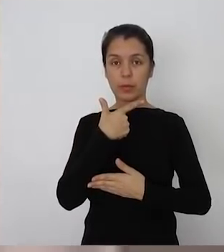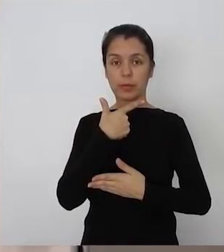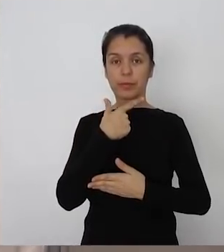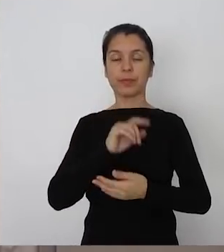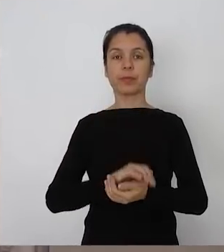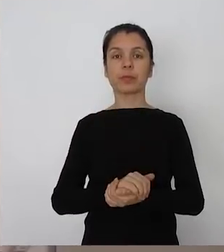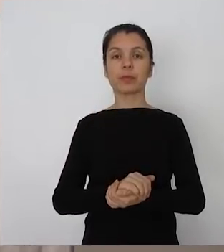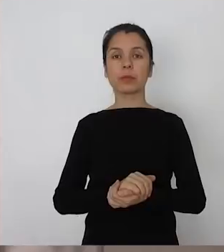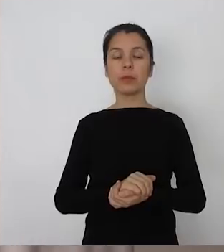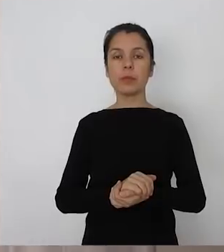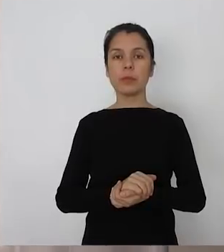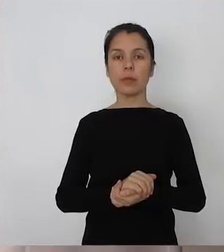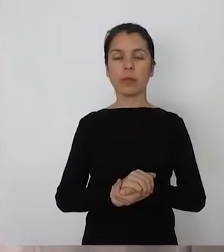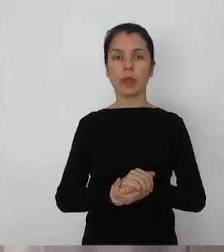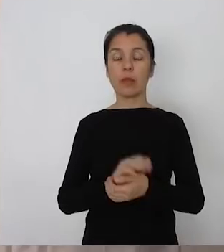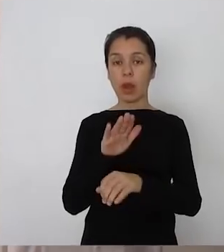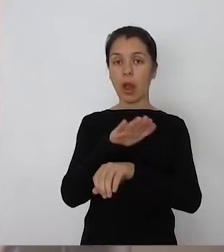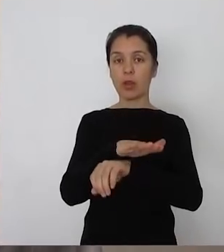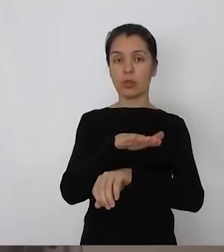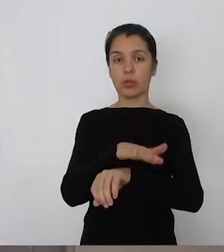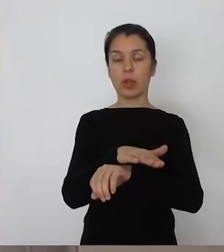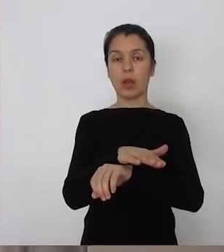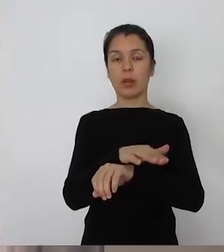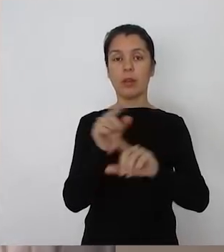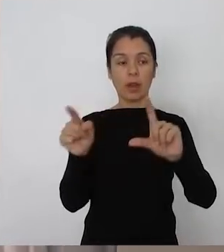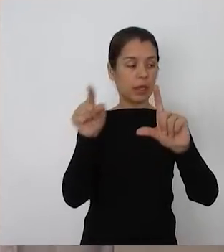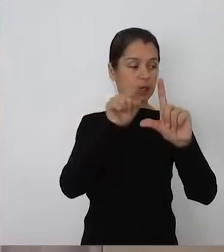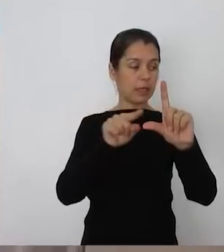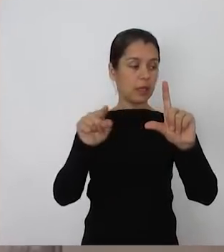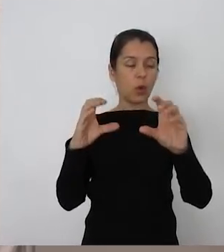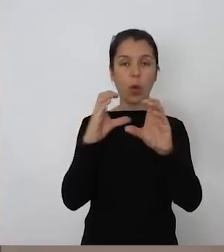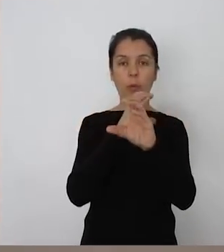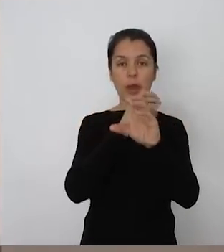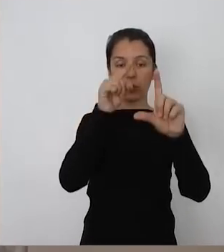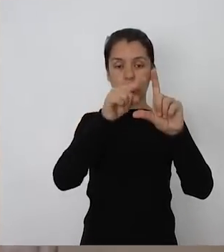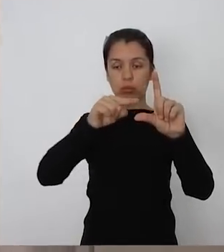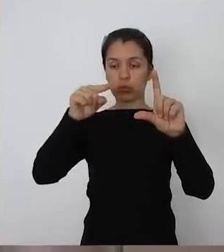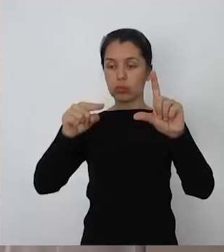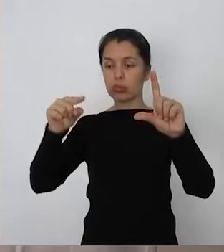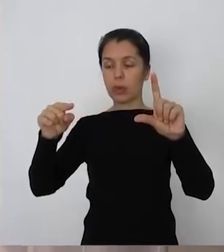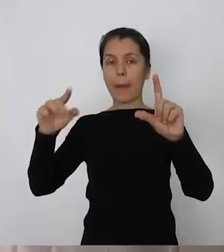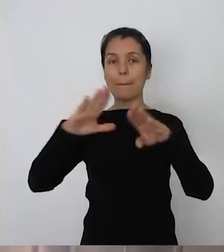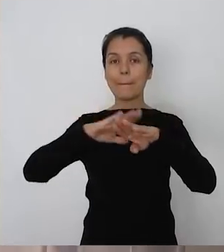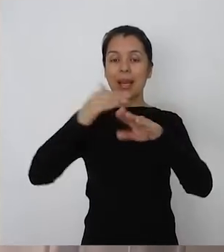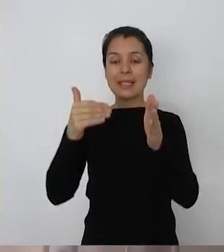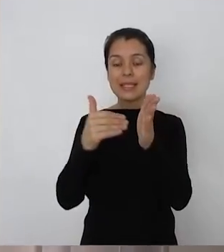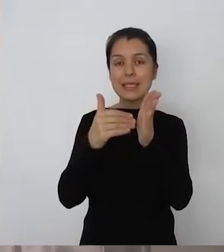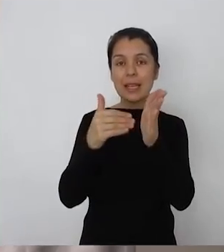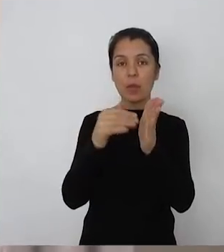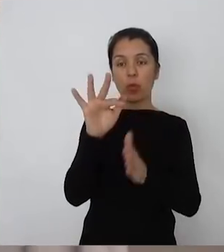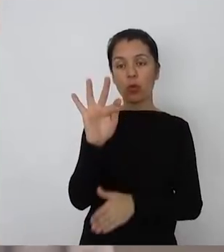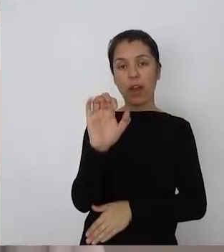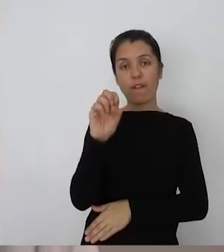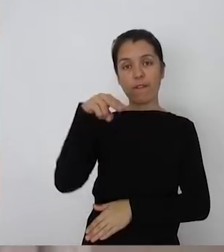Os antigos, os antidepressivos de segunda geração agora, que são atípicos, eles além do receptor